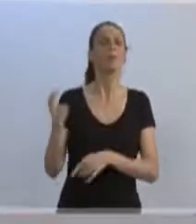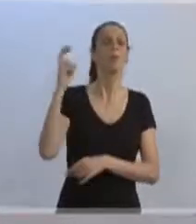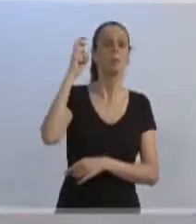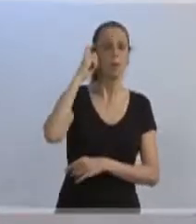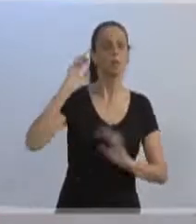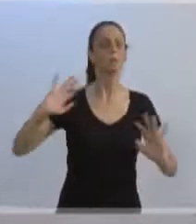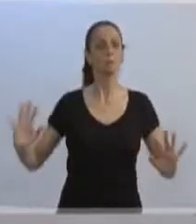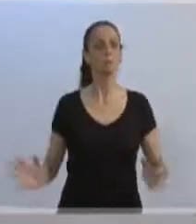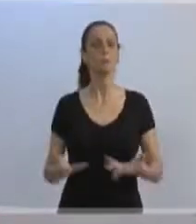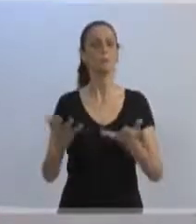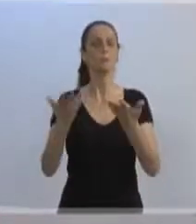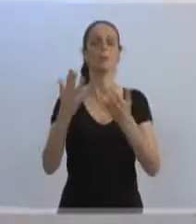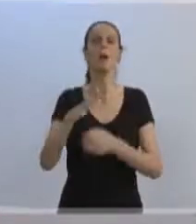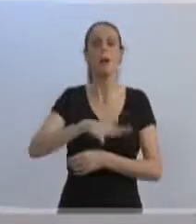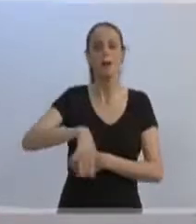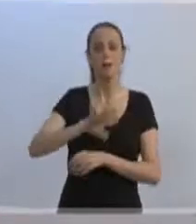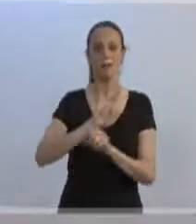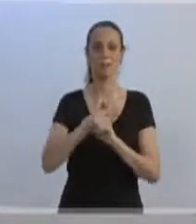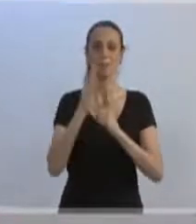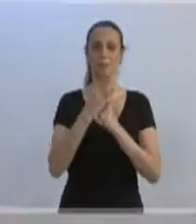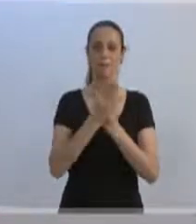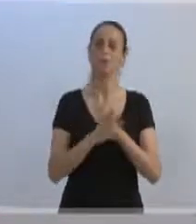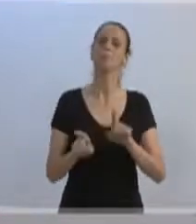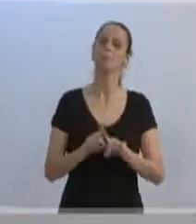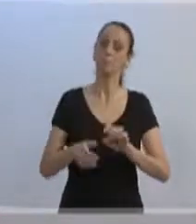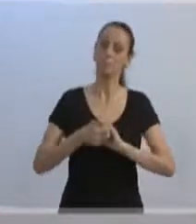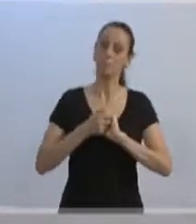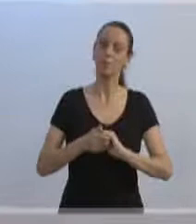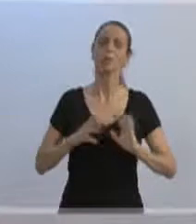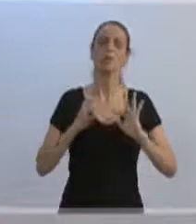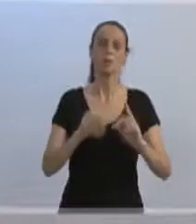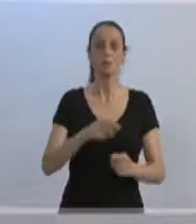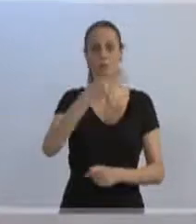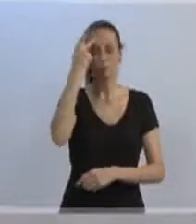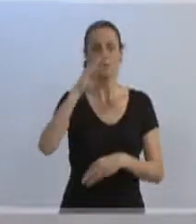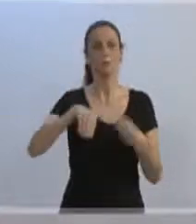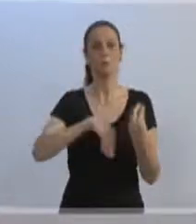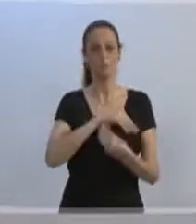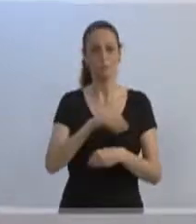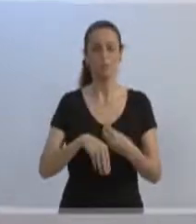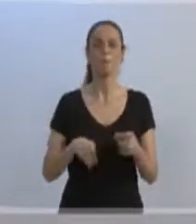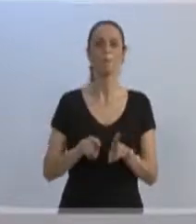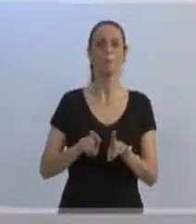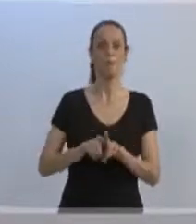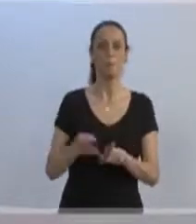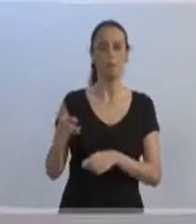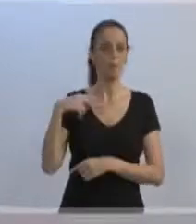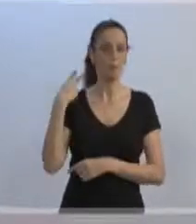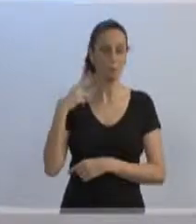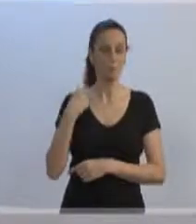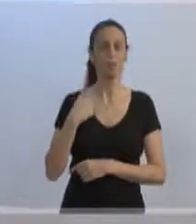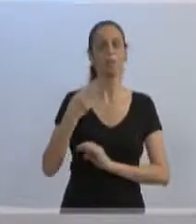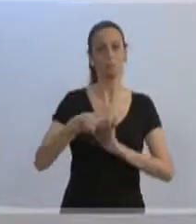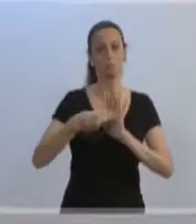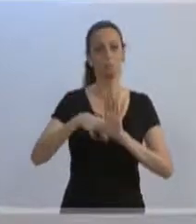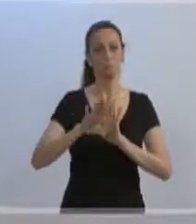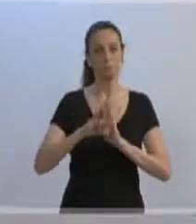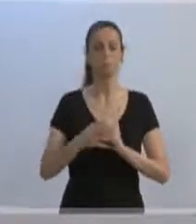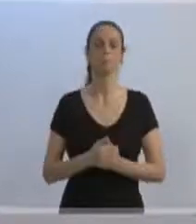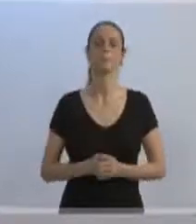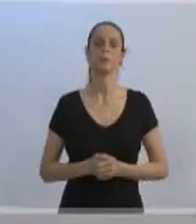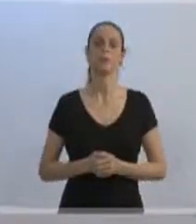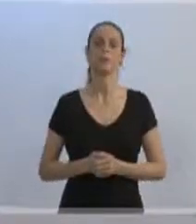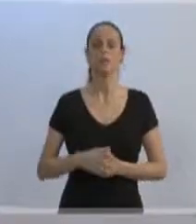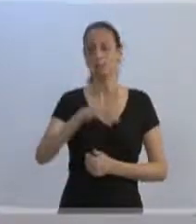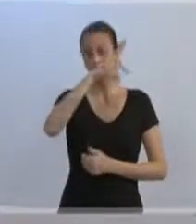fomentarmos essa questão do bairro e parabenizo todas as pessoas que estiveram envolvidas inclusive como vereador fiz uma indicação aqui para que o